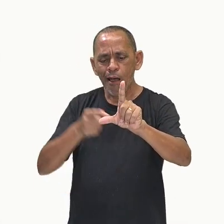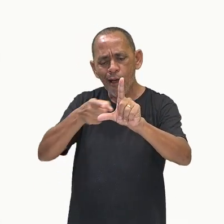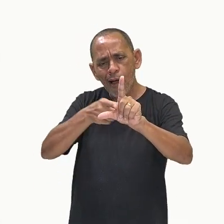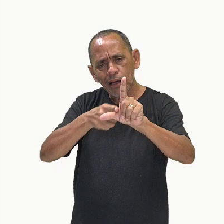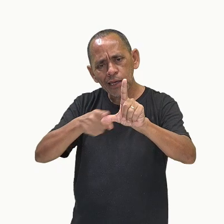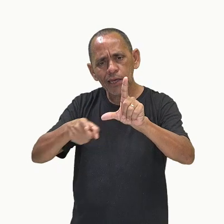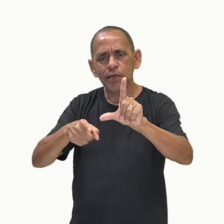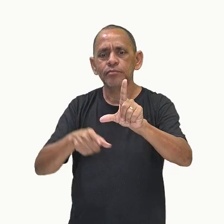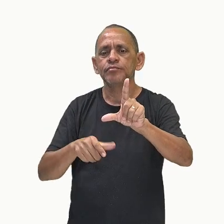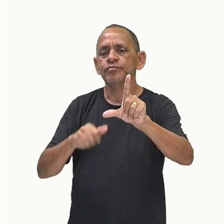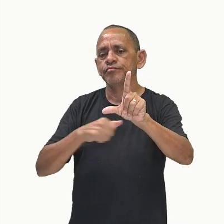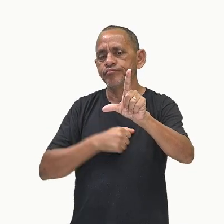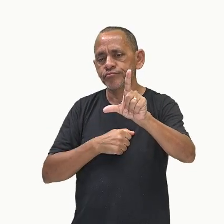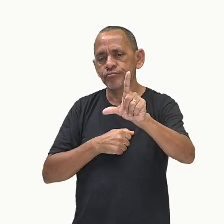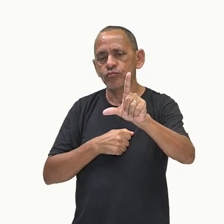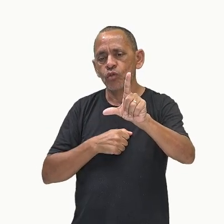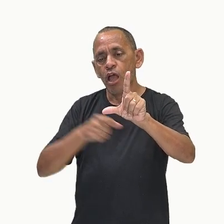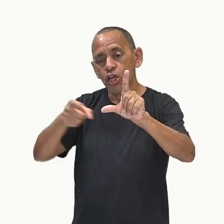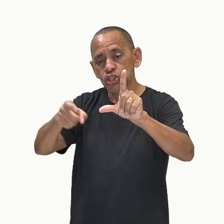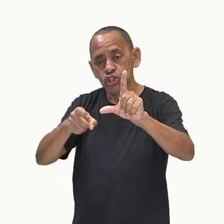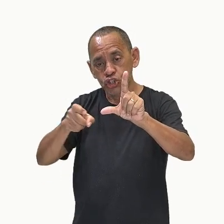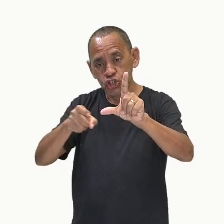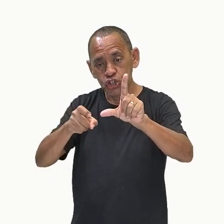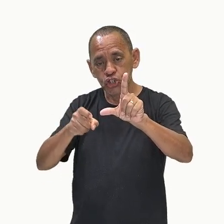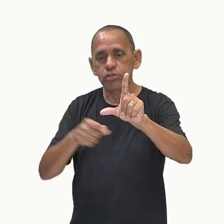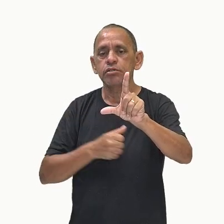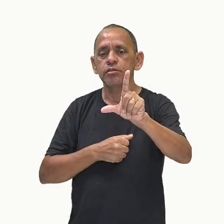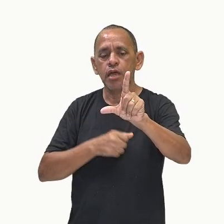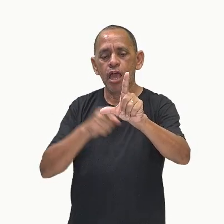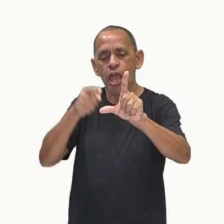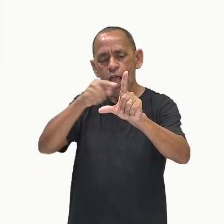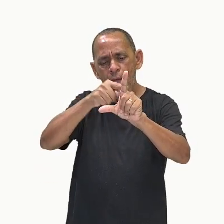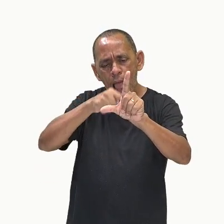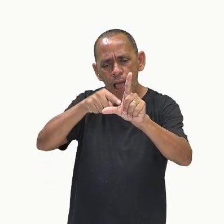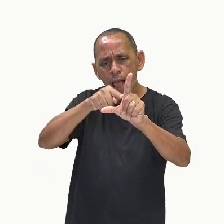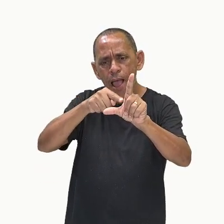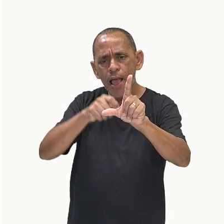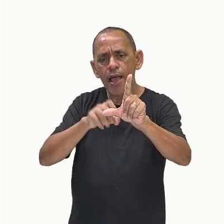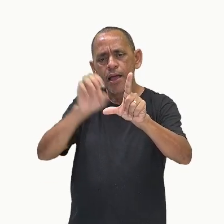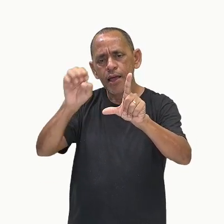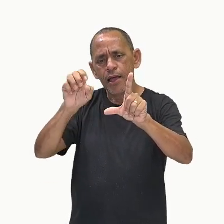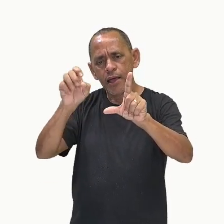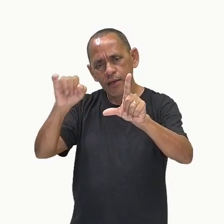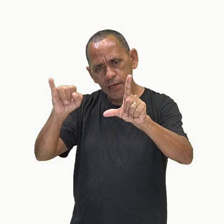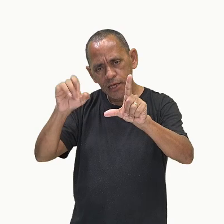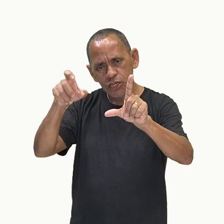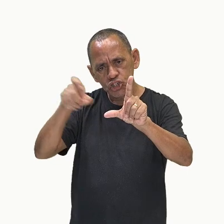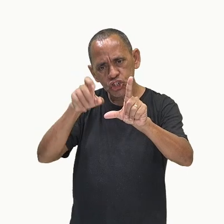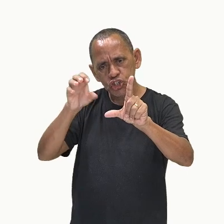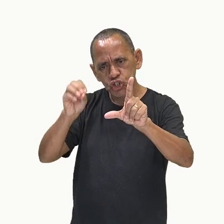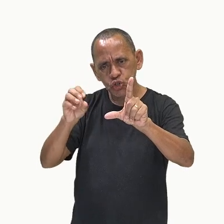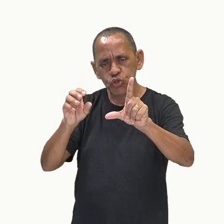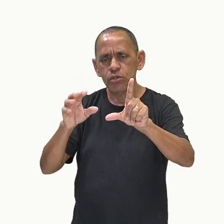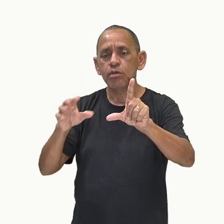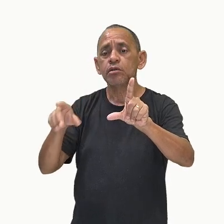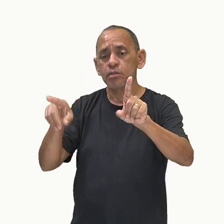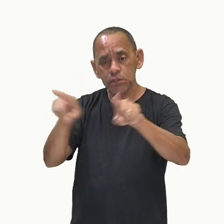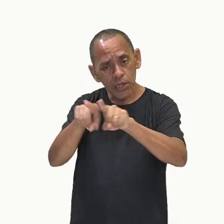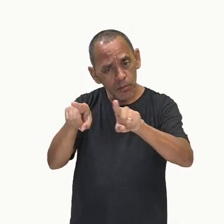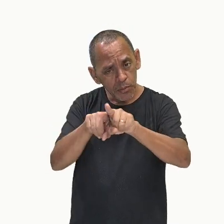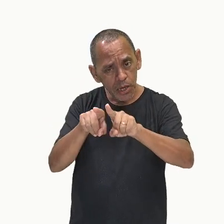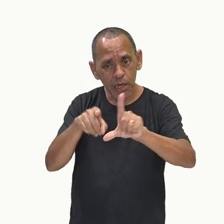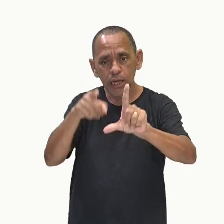relacionados a y. Então, esses pontos, eles são chamados aí de pontos